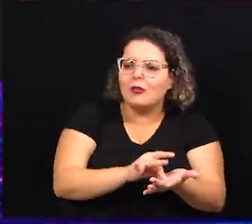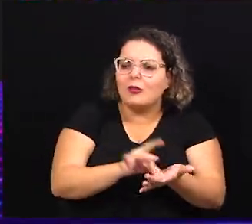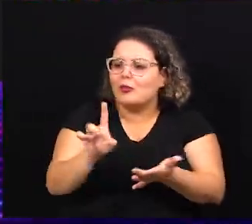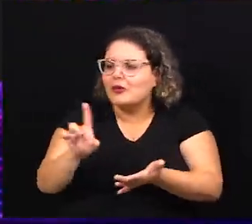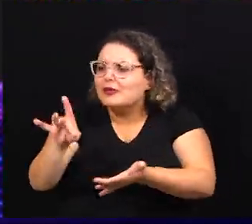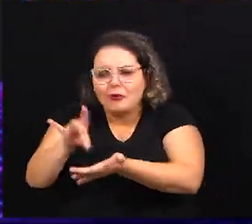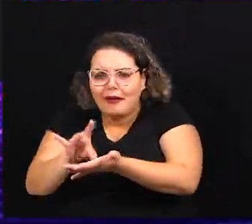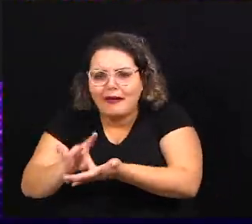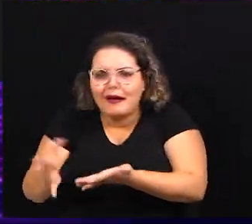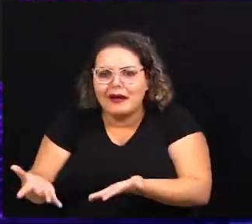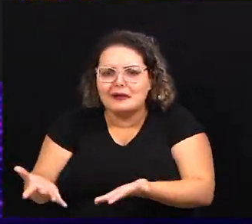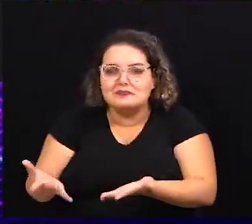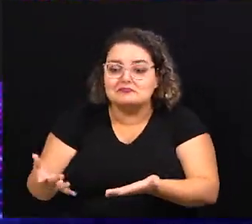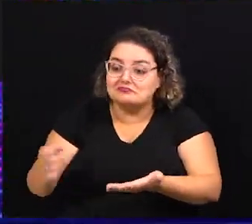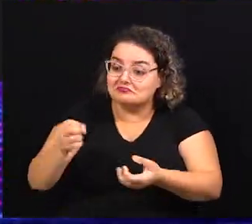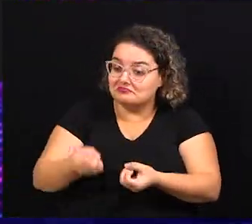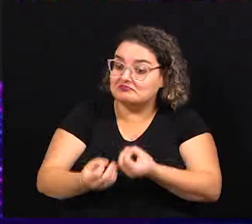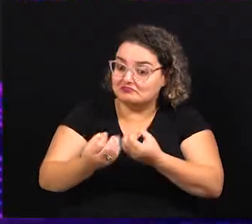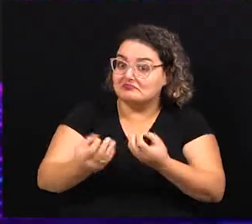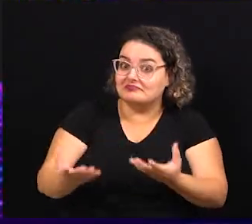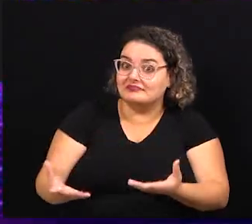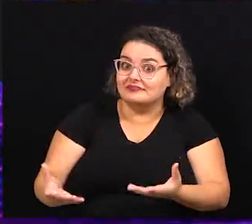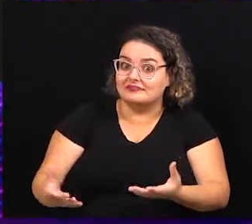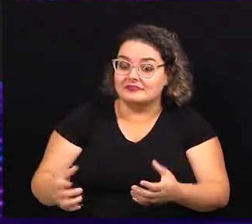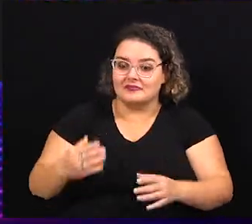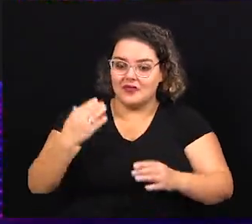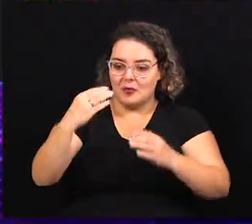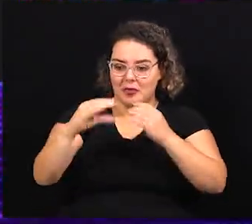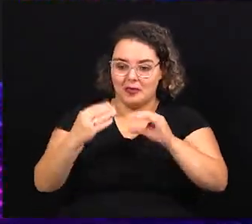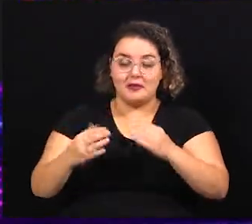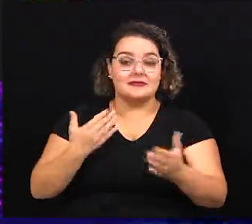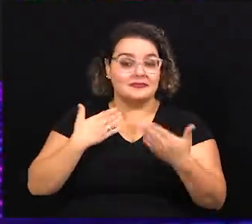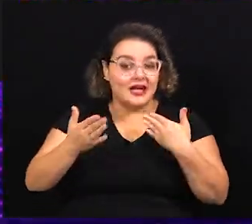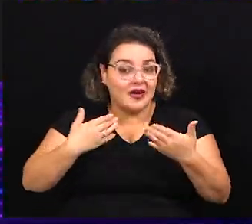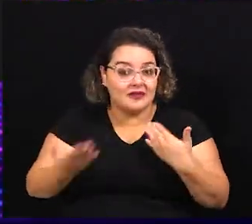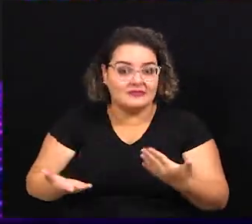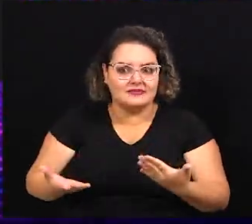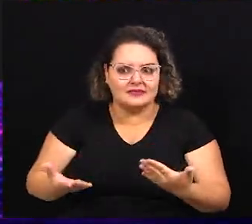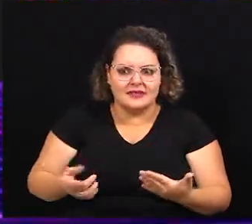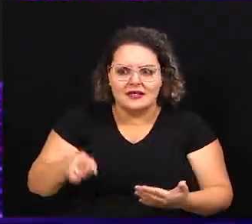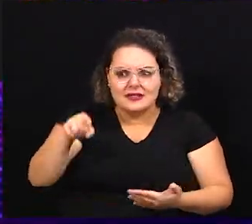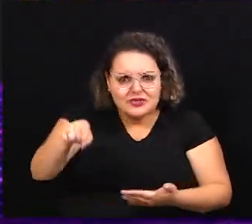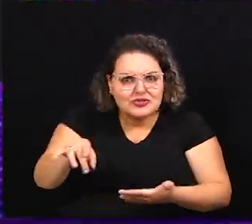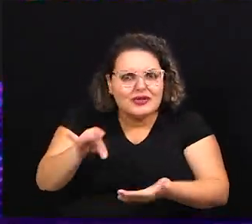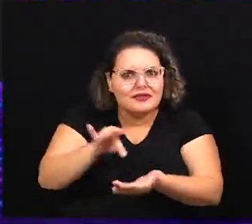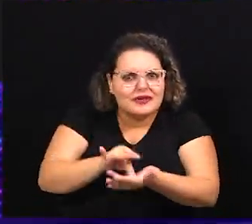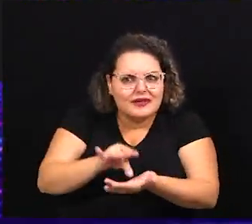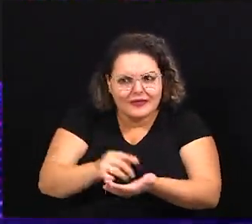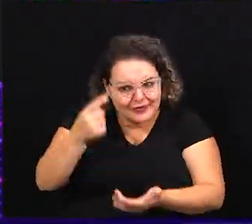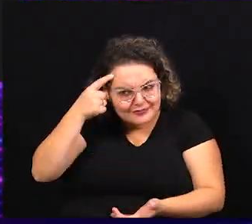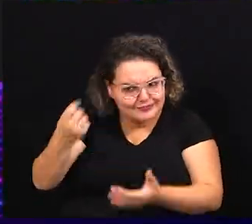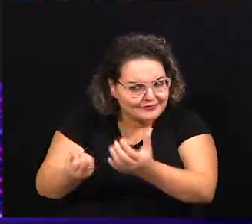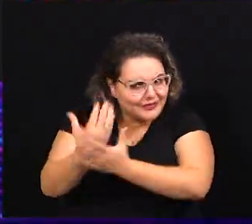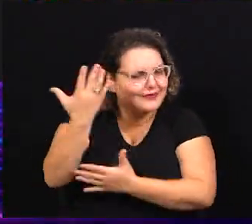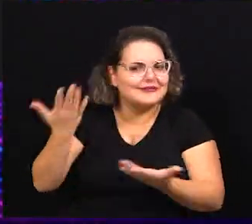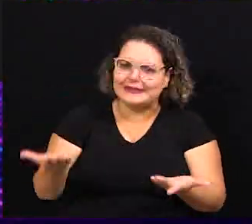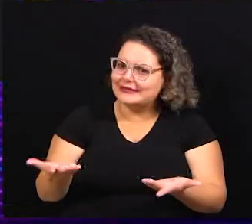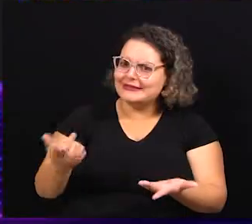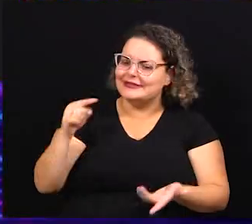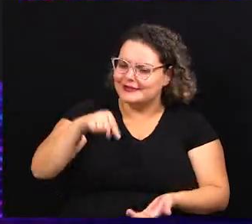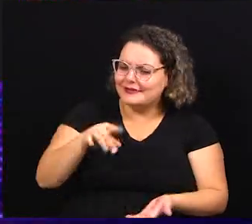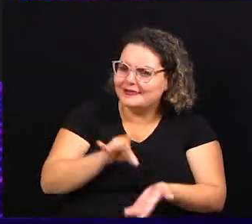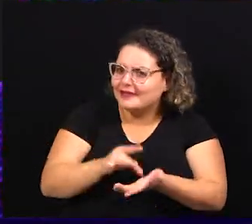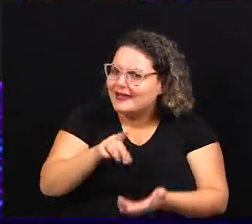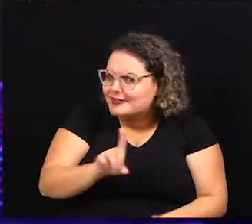é. Então, direto, eu recebo mensagem inbox, inclusive adoro receber mensagem inbox para conversar, das pessoas, isso é verdade ou isso você inventou? Isso